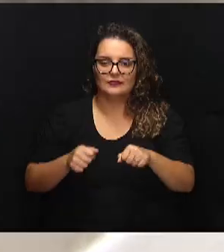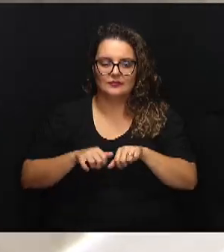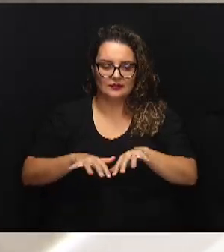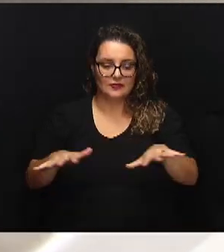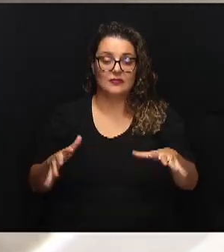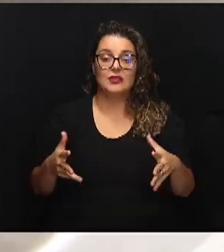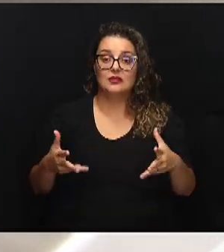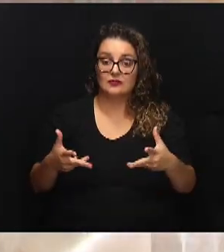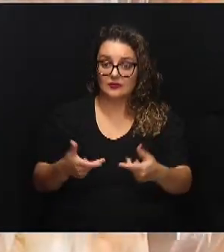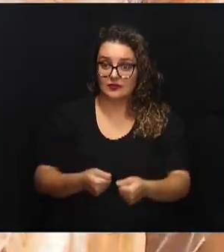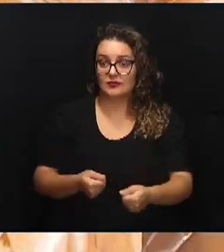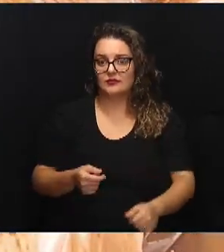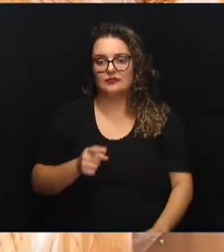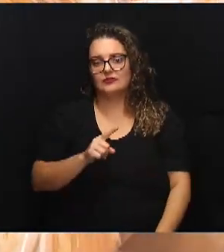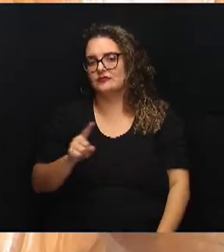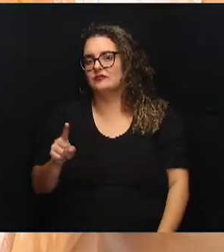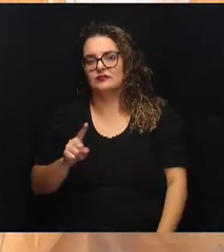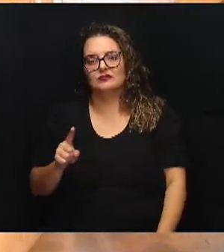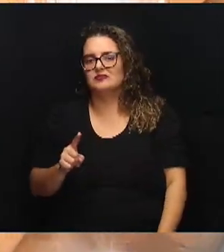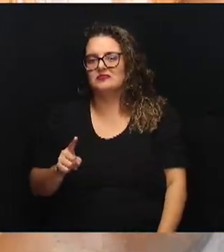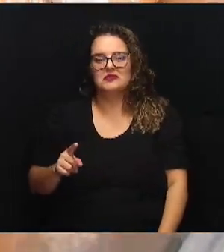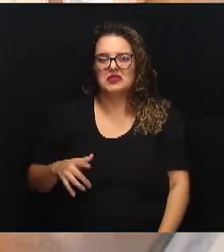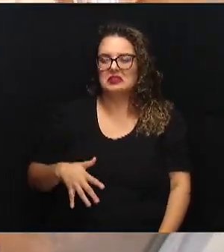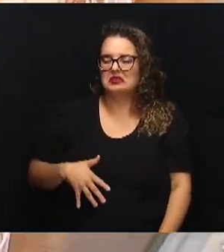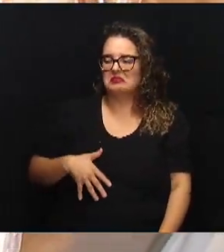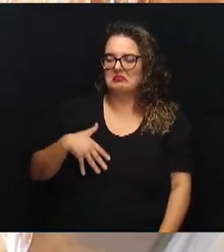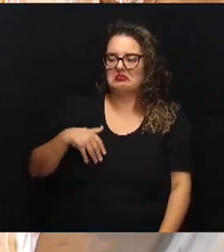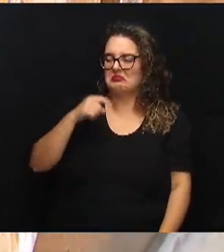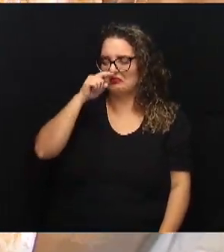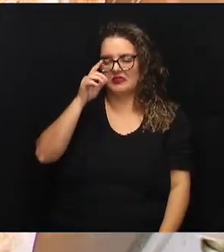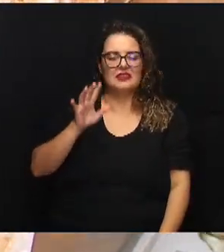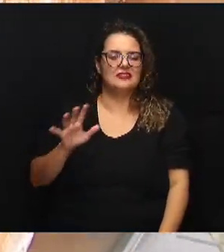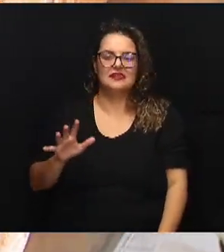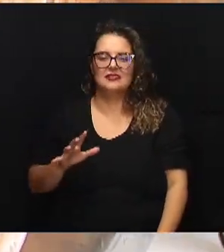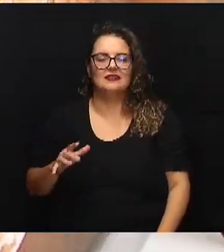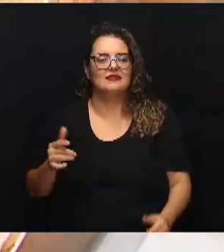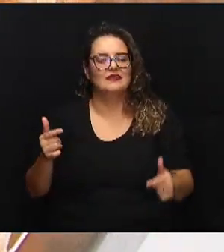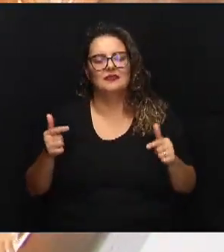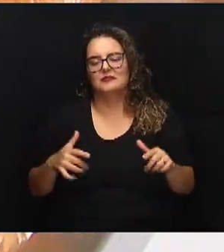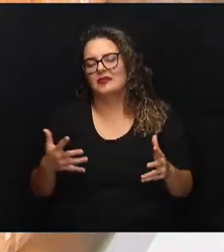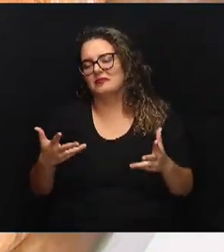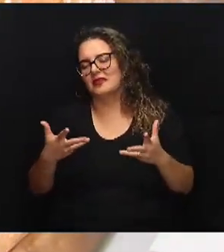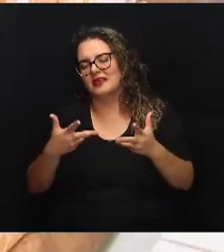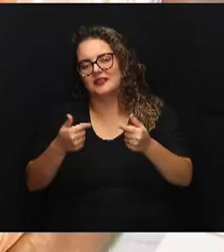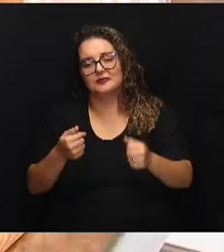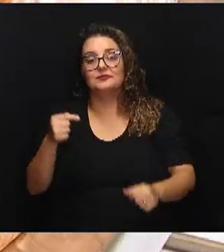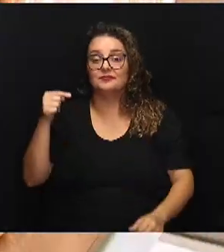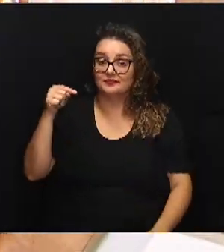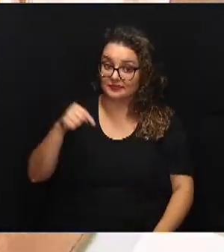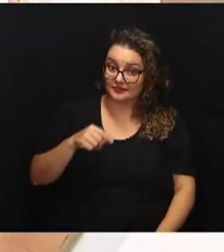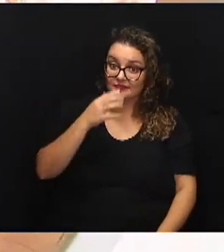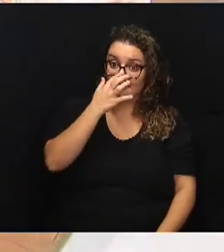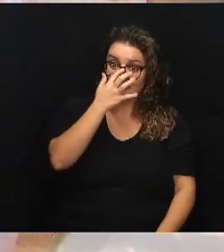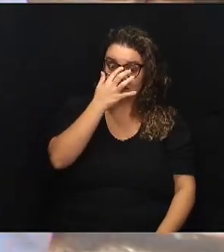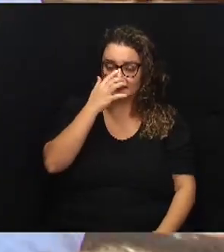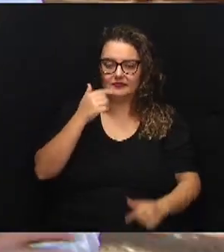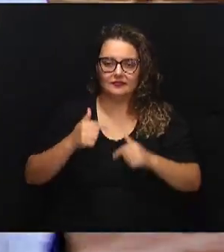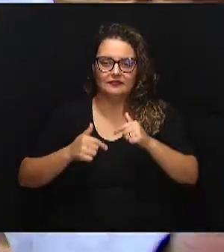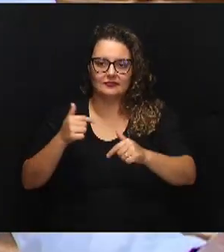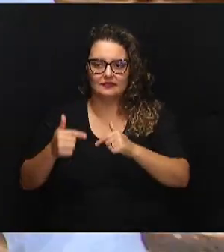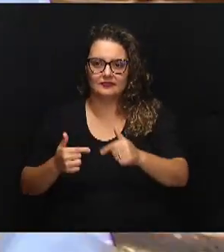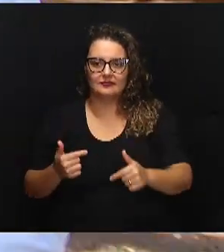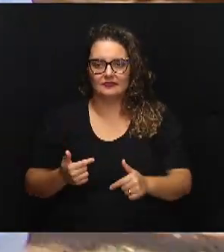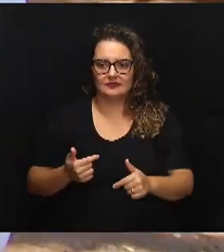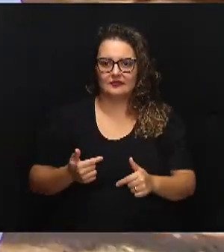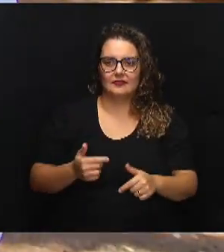todos. Não tem egoísmo, então é um lugar encantador. E aqui é um trabalho, um braço